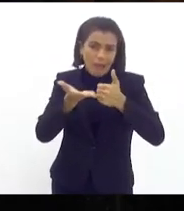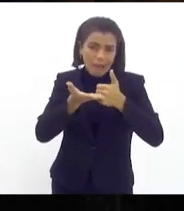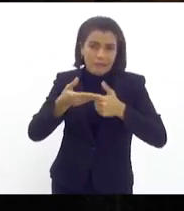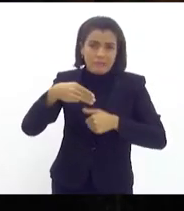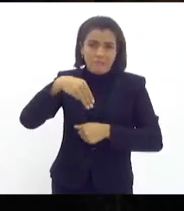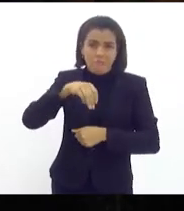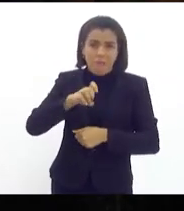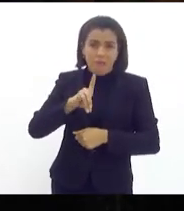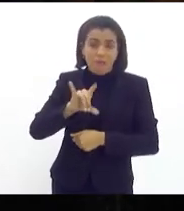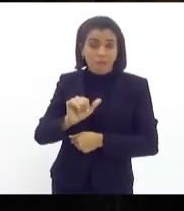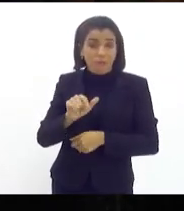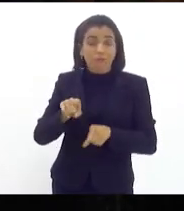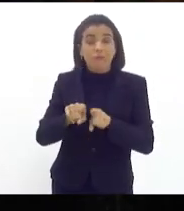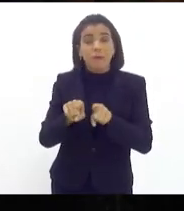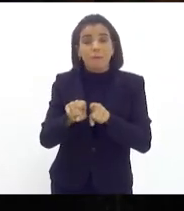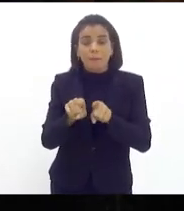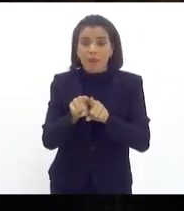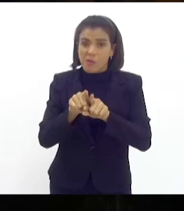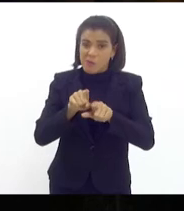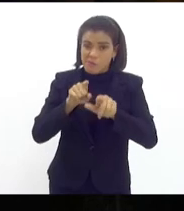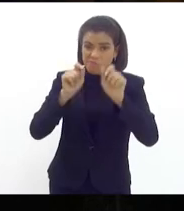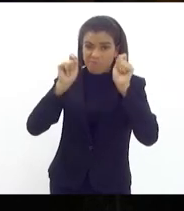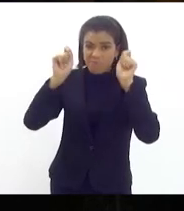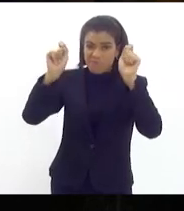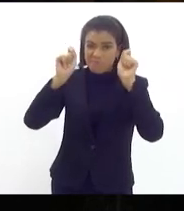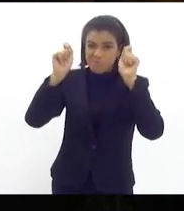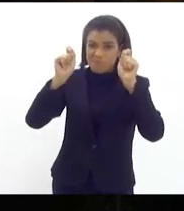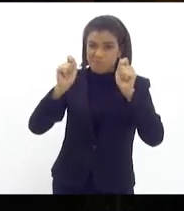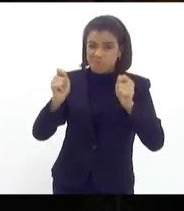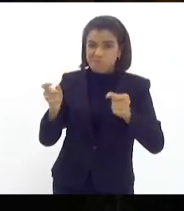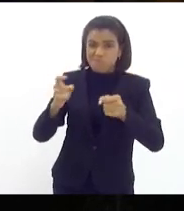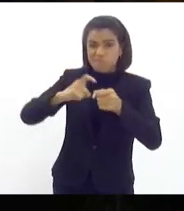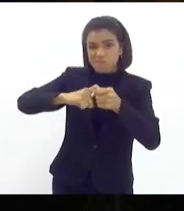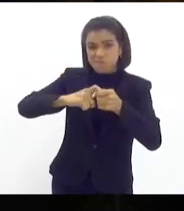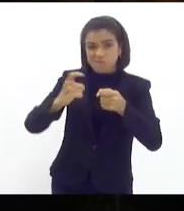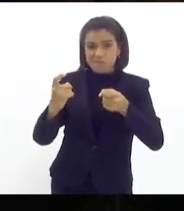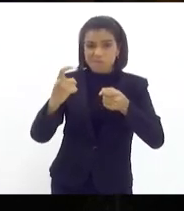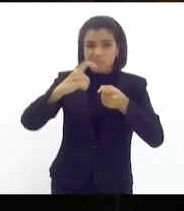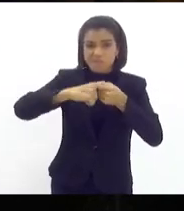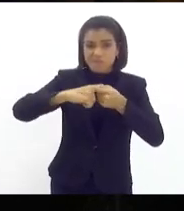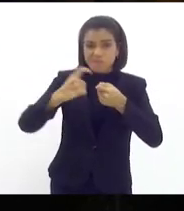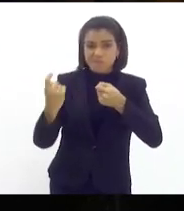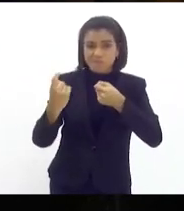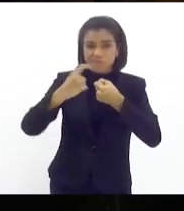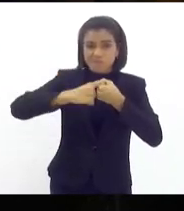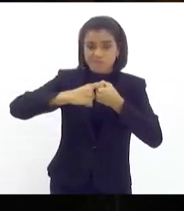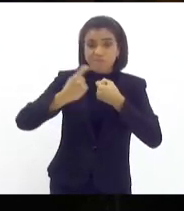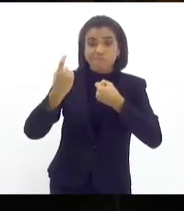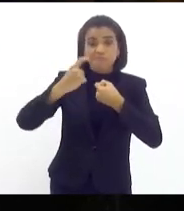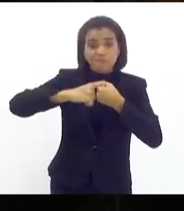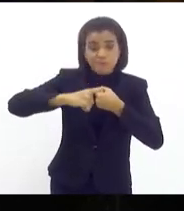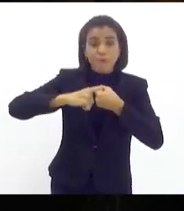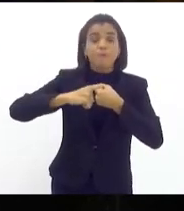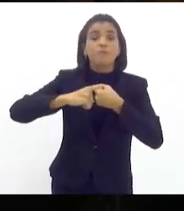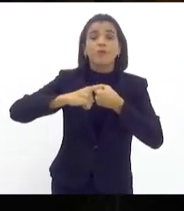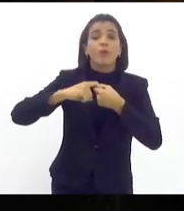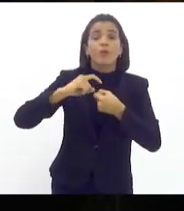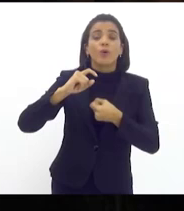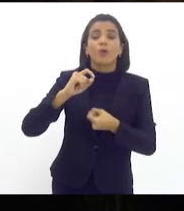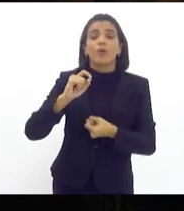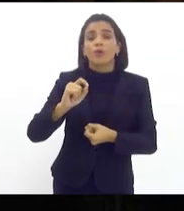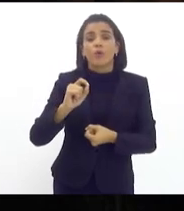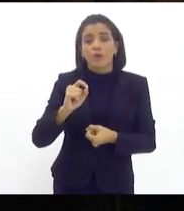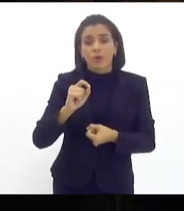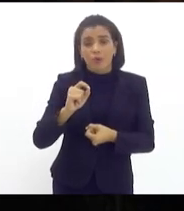protestos continuaram se associou a esses protestos a operação